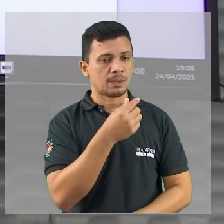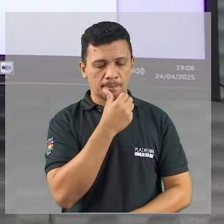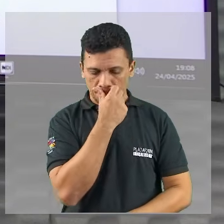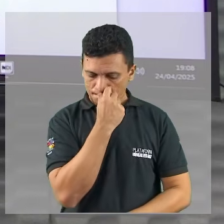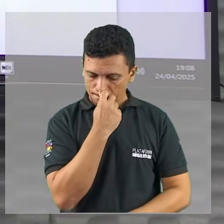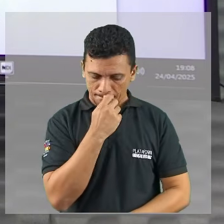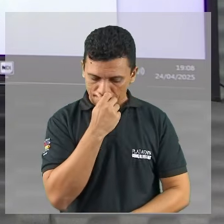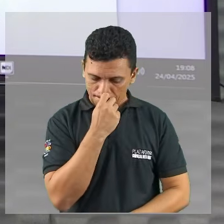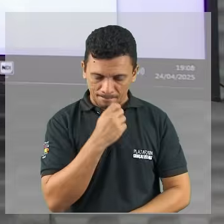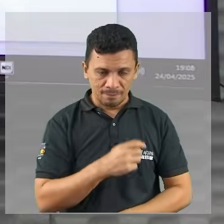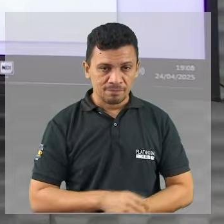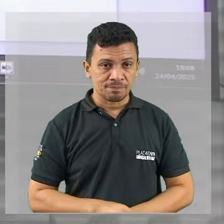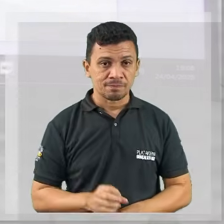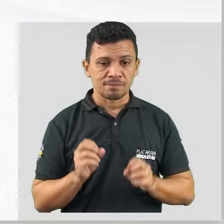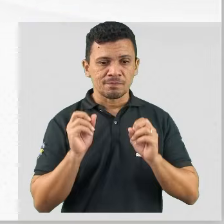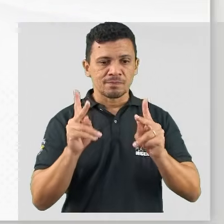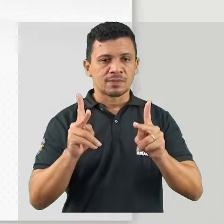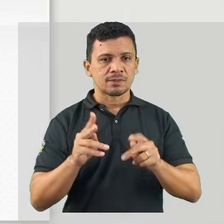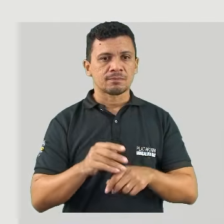Tipo 1, na verdade. Beleza?